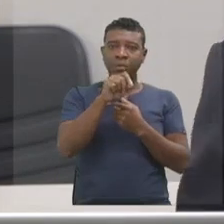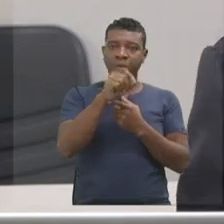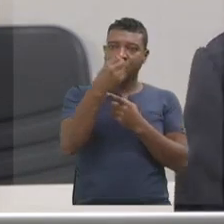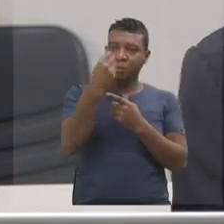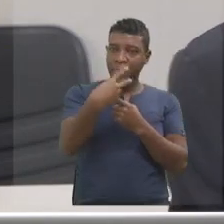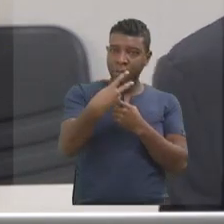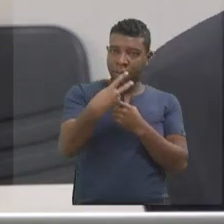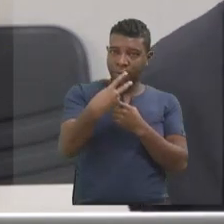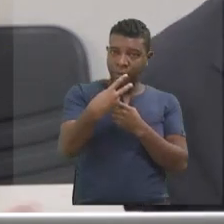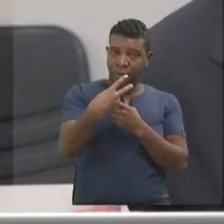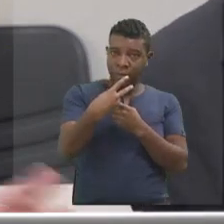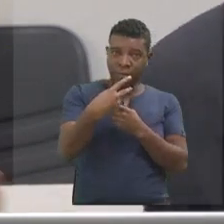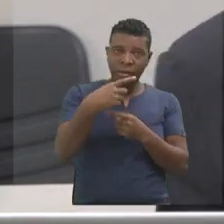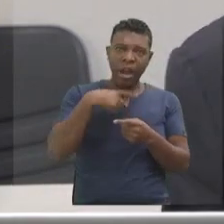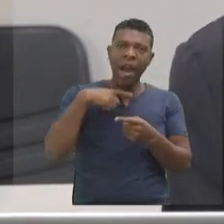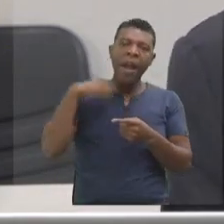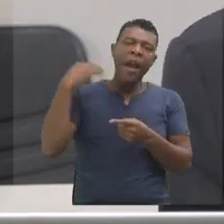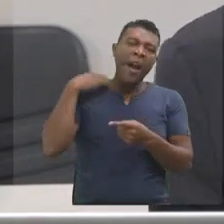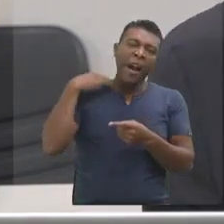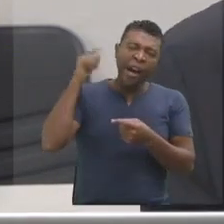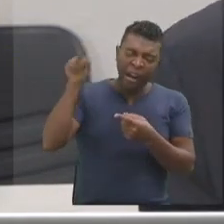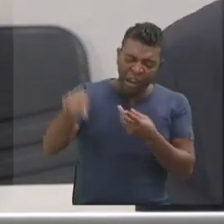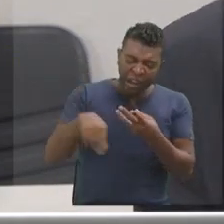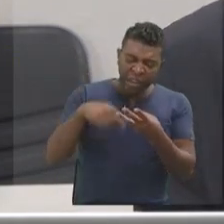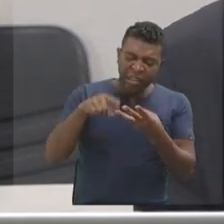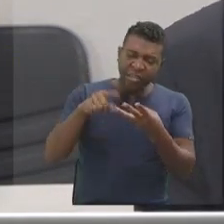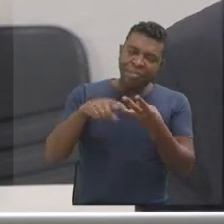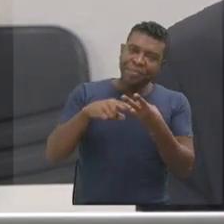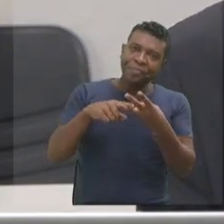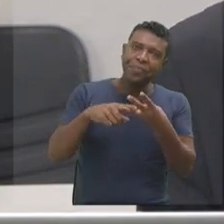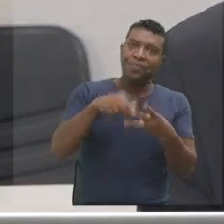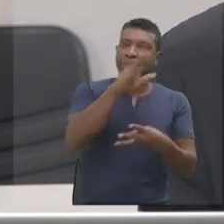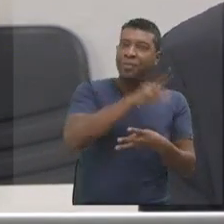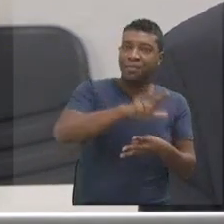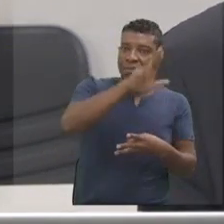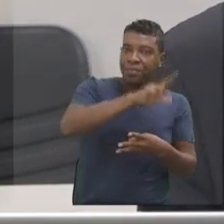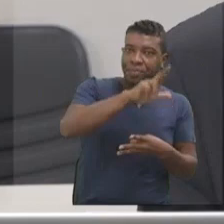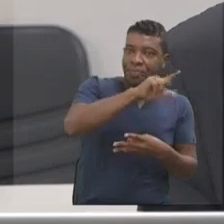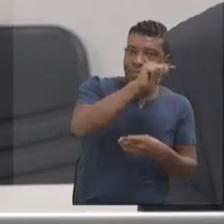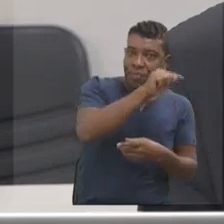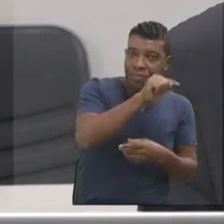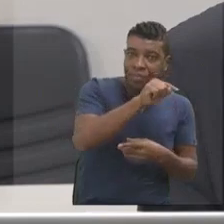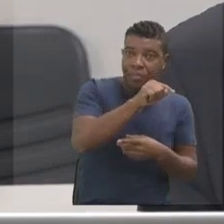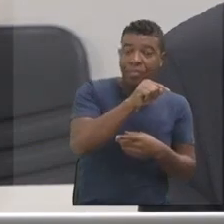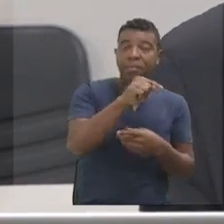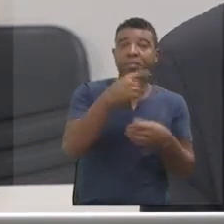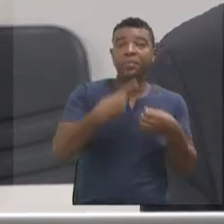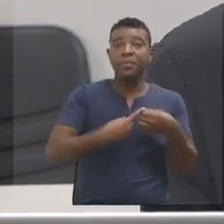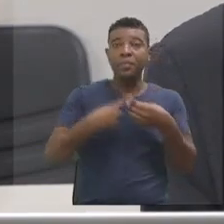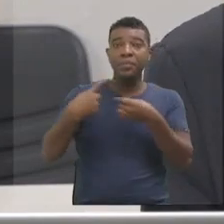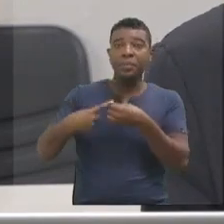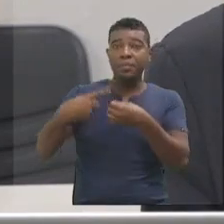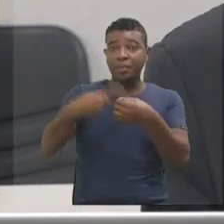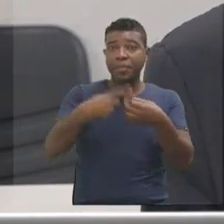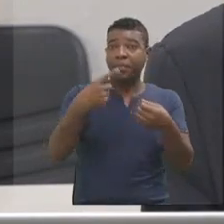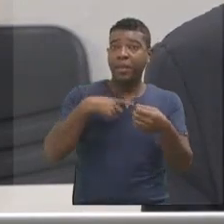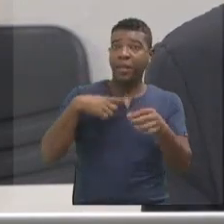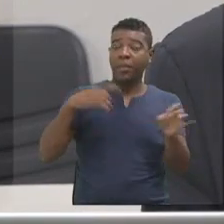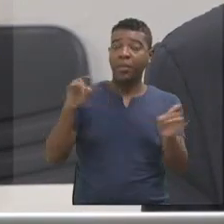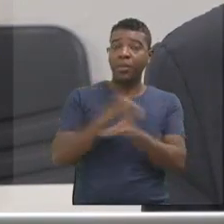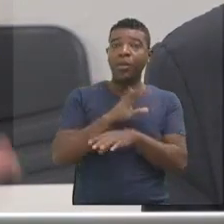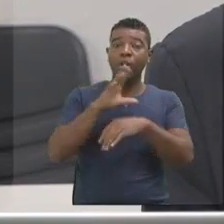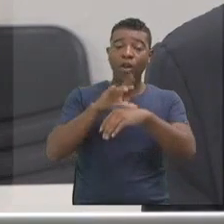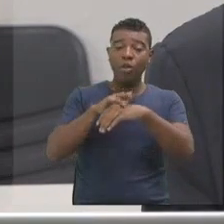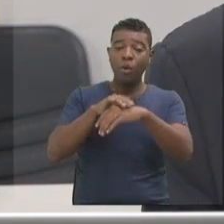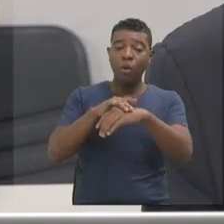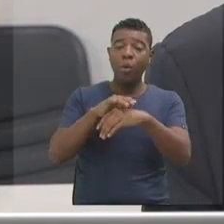também em Uberlândia e Hospital das Clínicas aqui em Belo Horizonte é um hospital muito importante doenças genéticas raras genéticas estamos